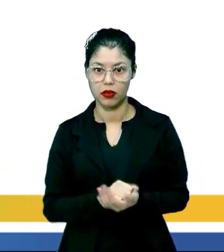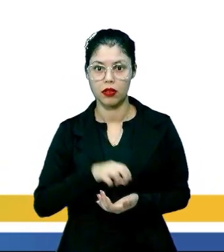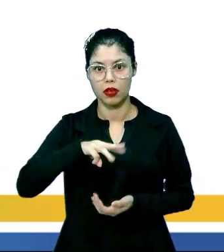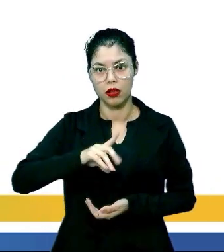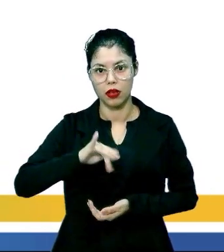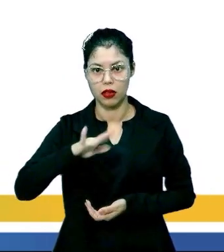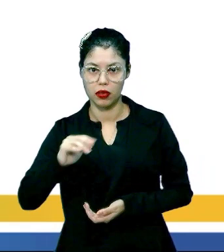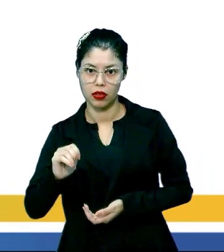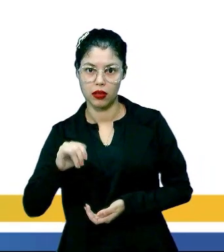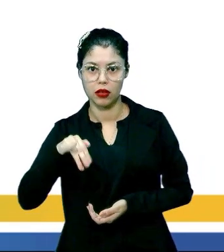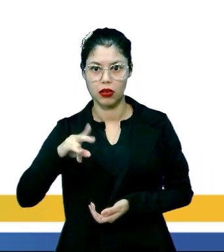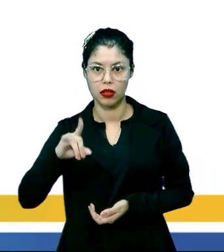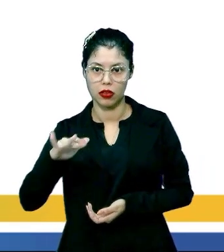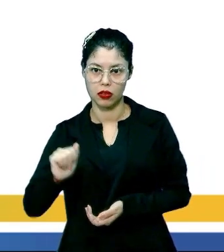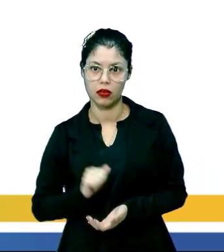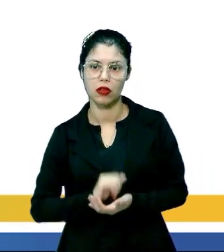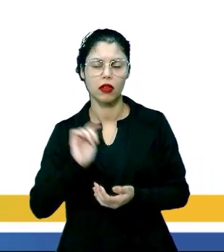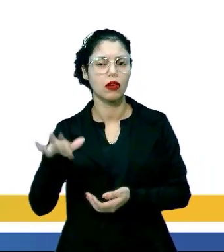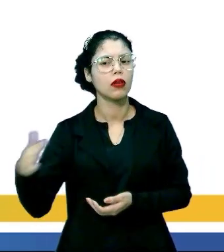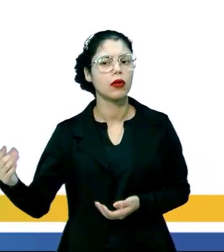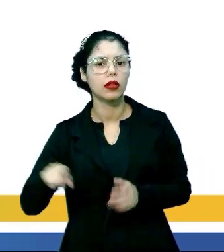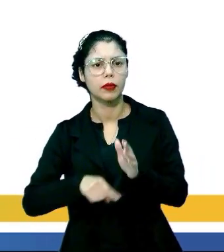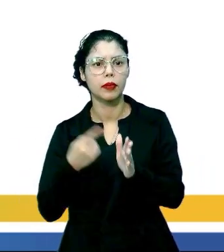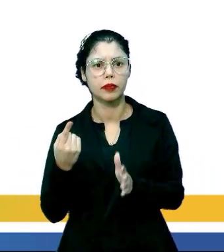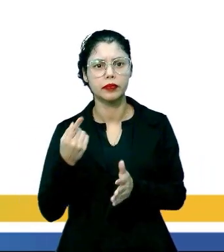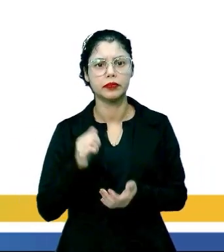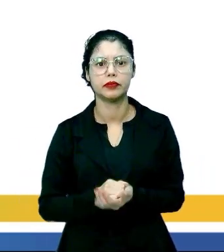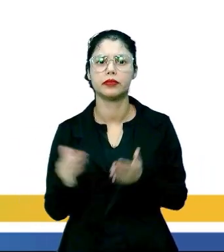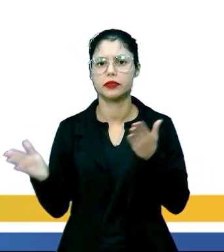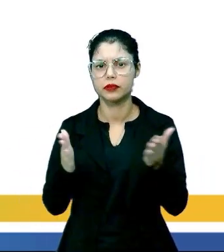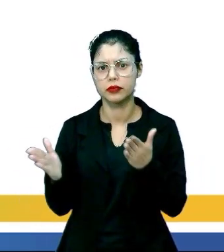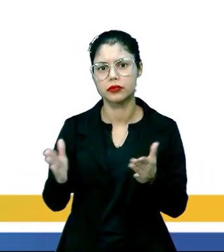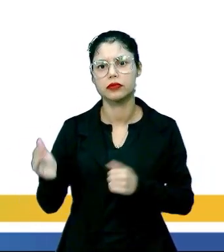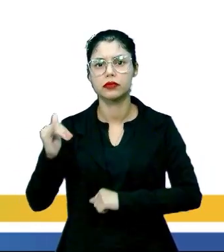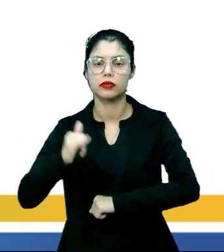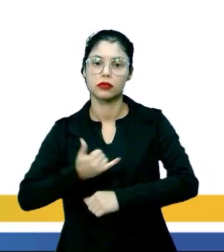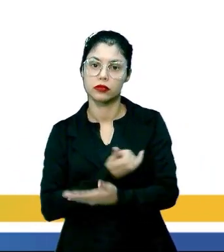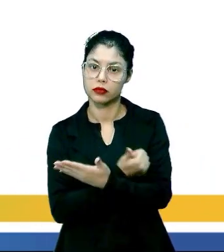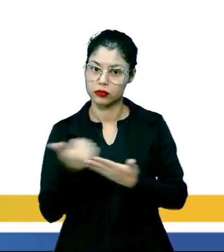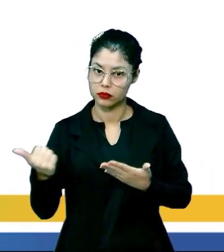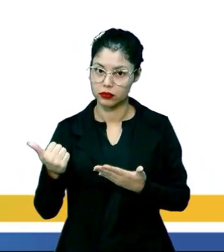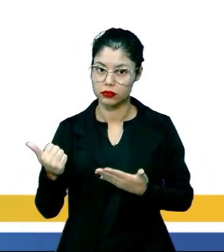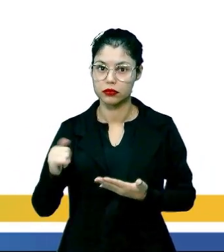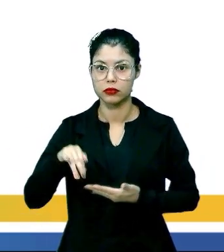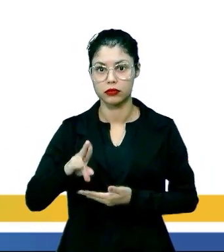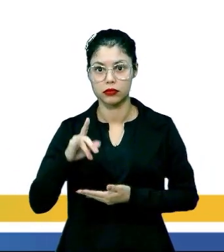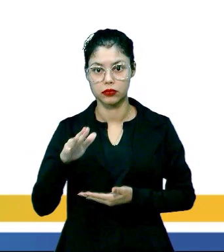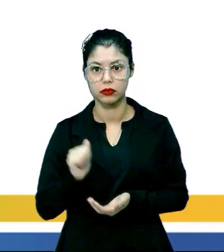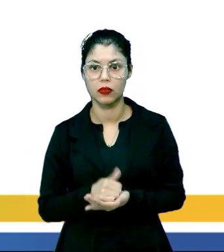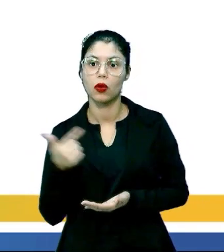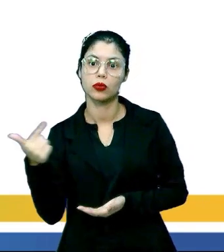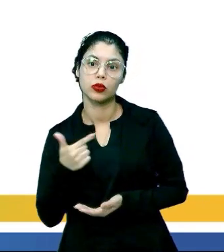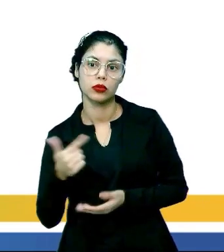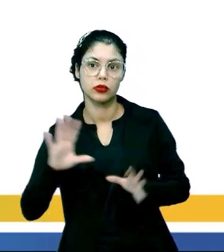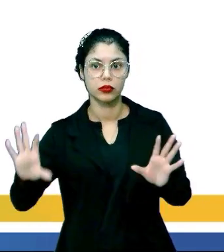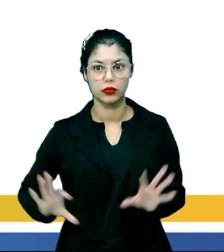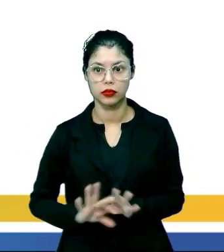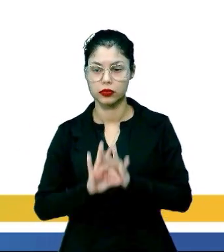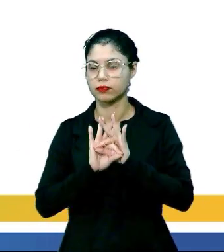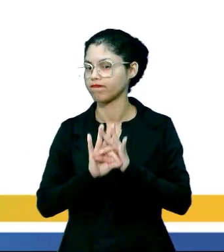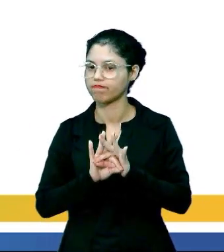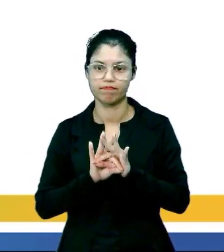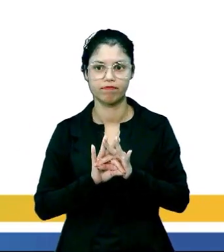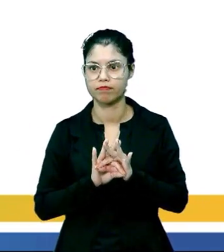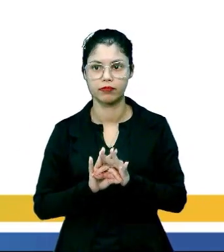diabetes, mellitus e insípidos. Enquanto o primeiro tipo está associado aos níveis ou à ação da insulina, o segundo